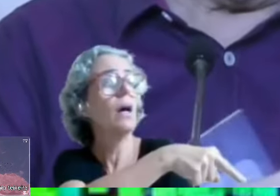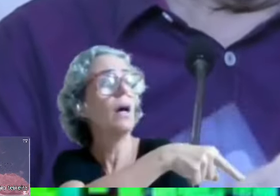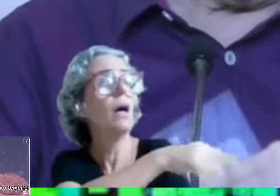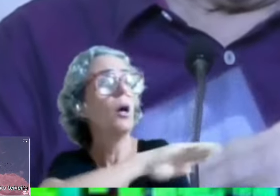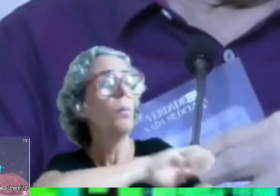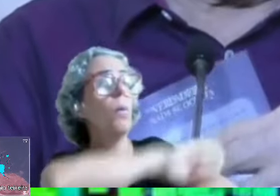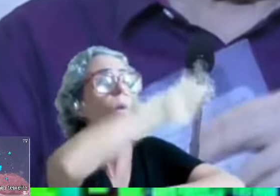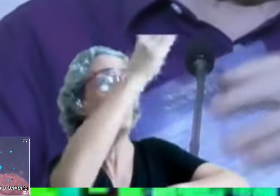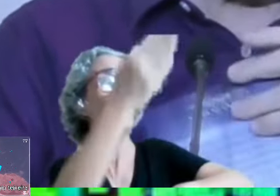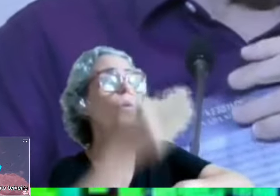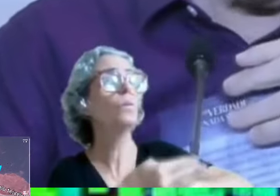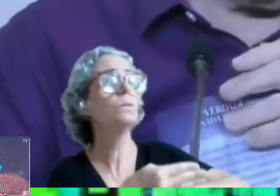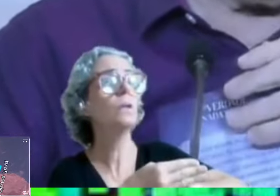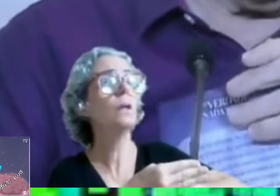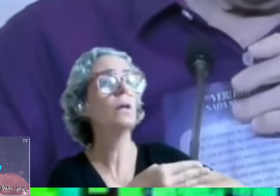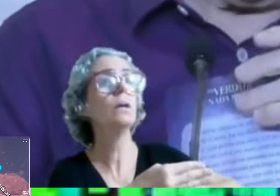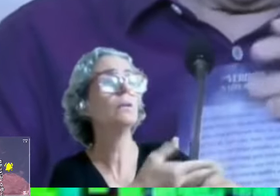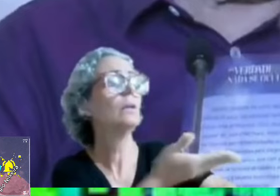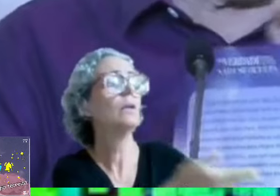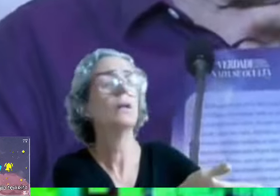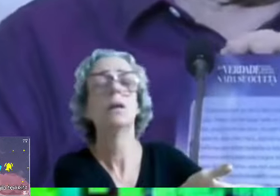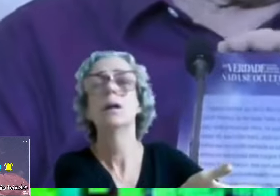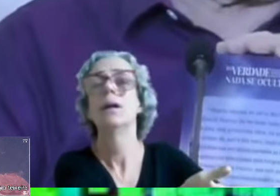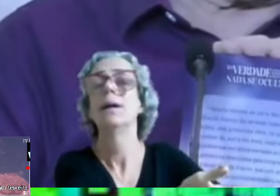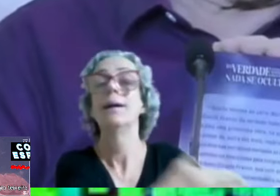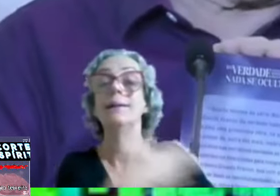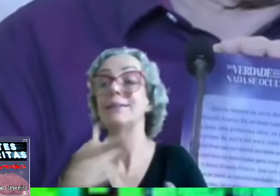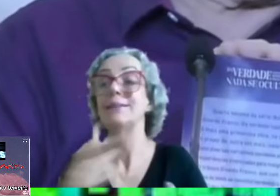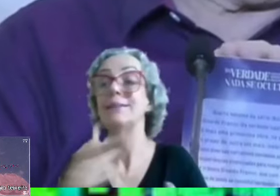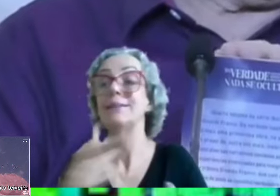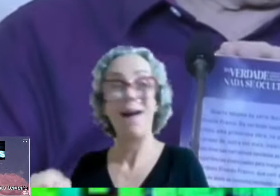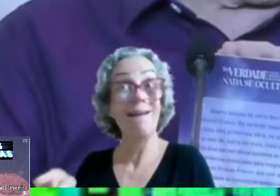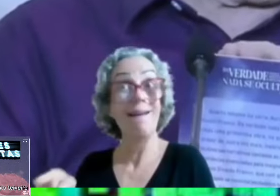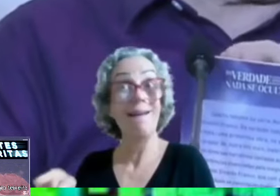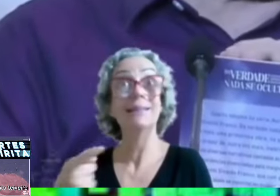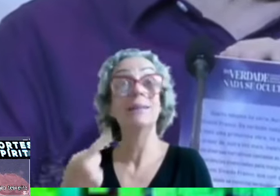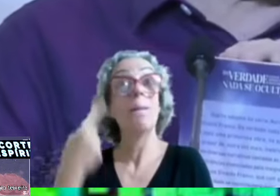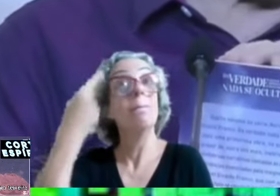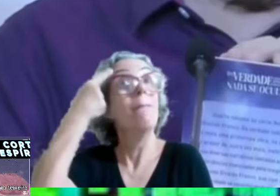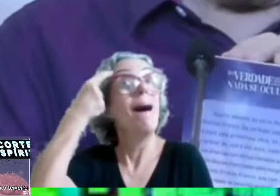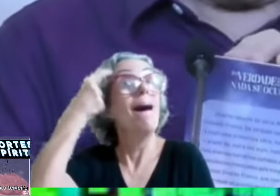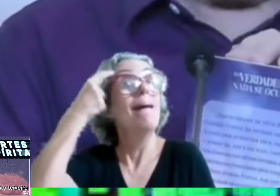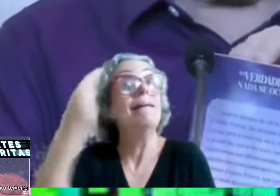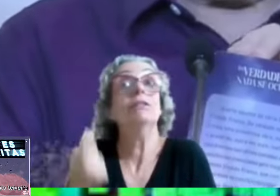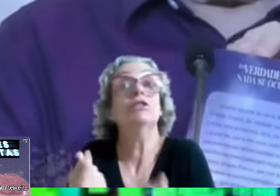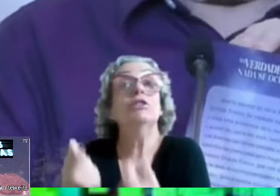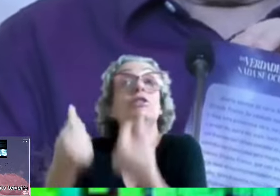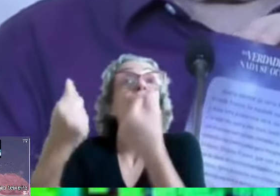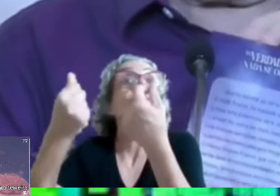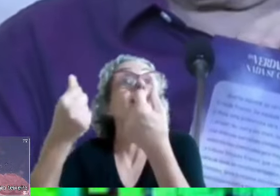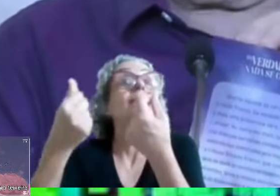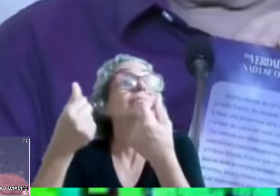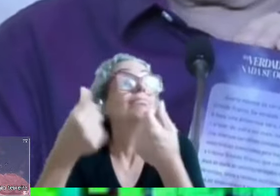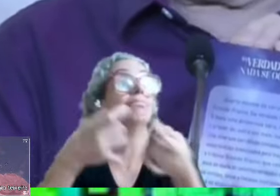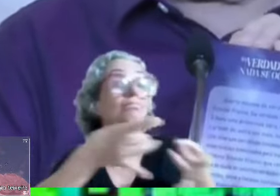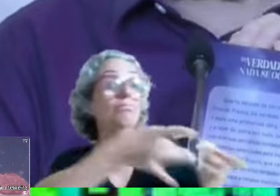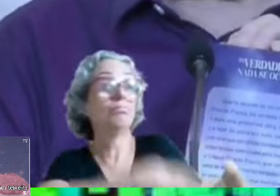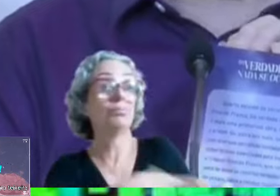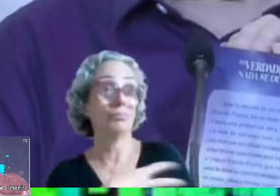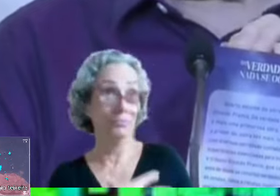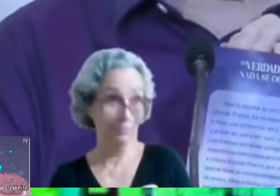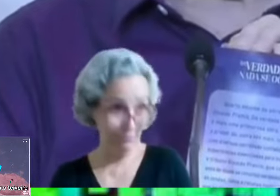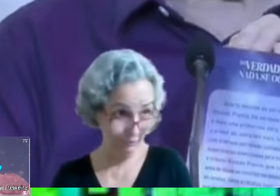joias, já que ela, por ambição, havia perdido o filho. Então, essas histórias têm um fundo